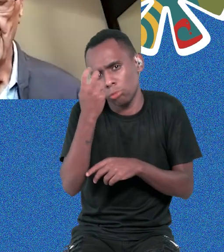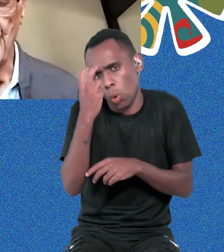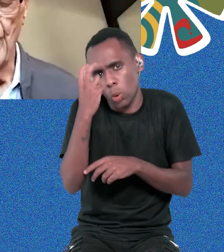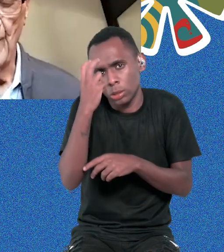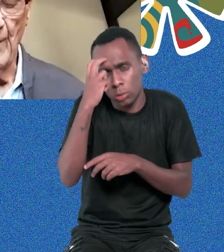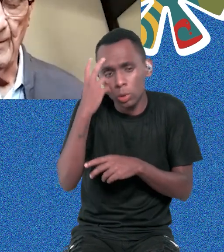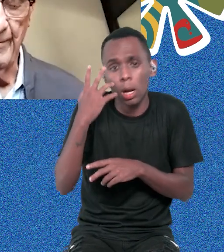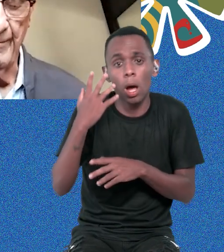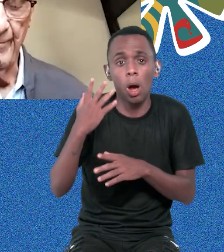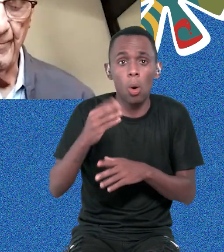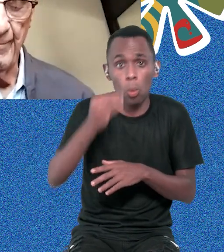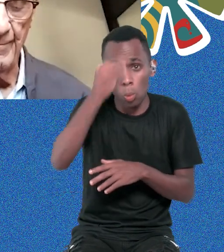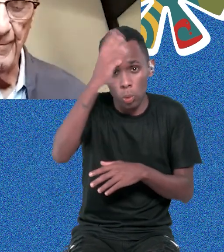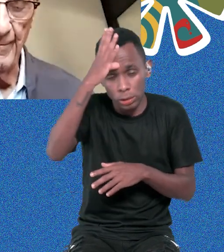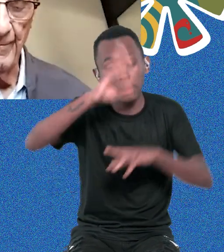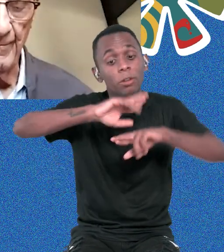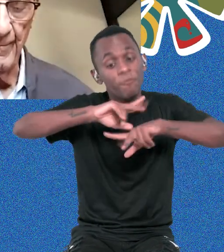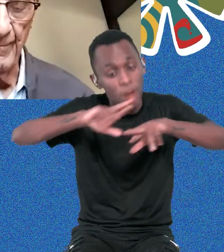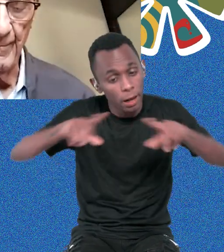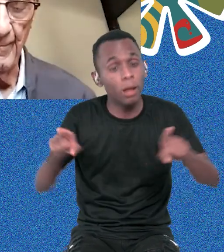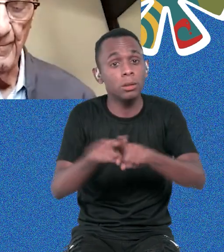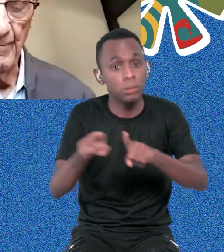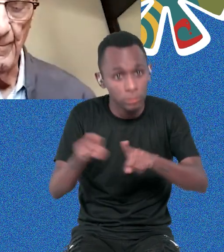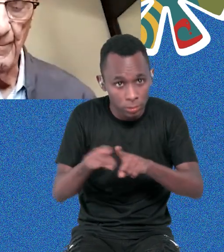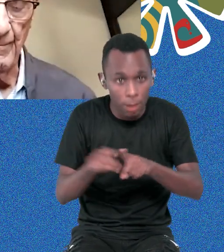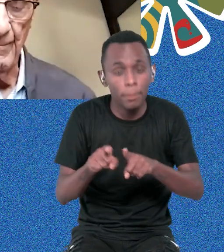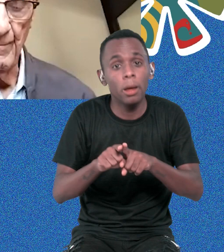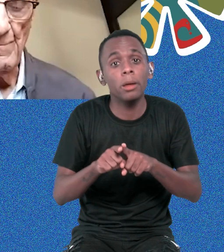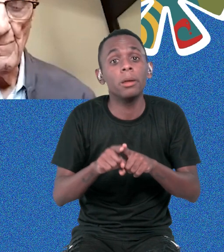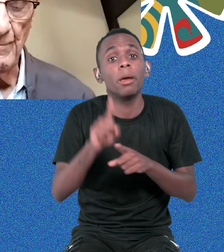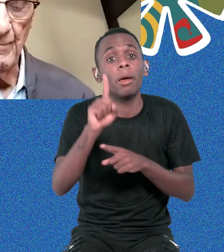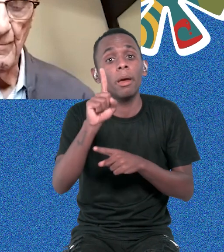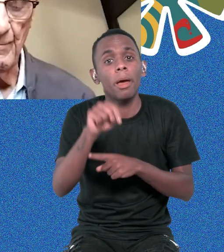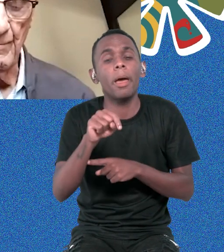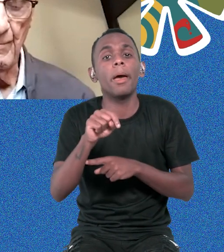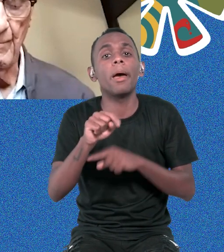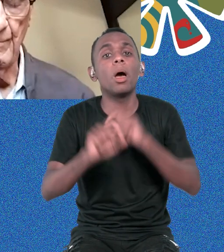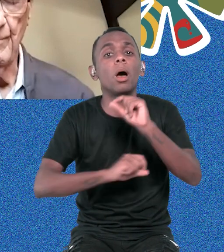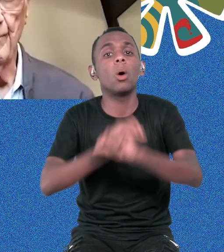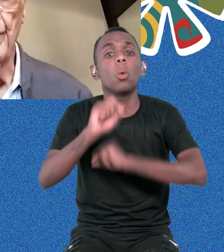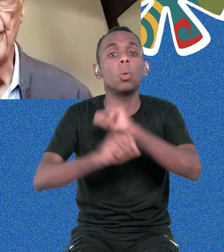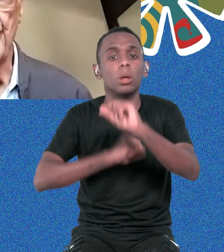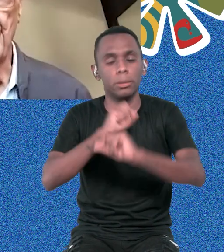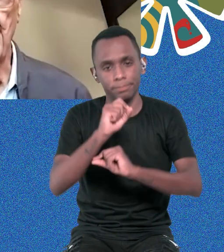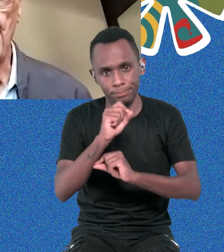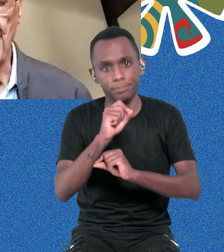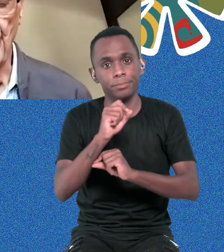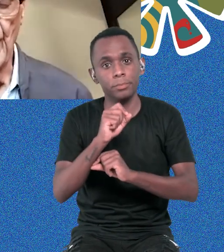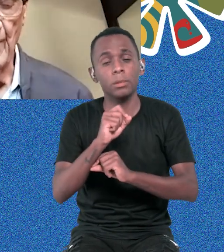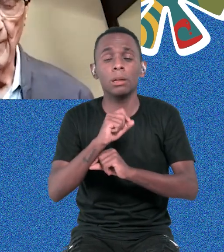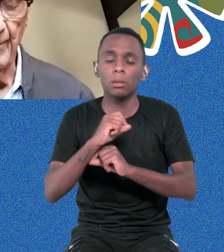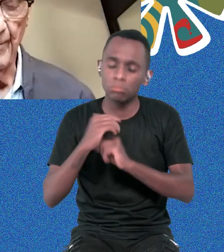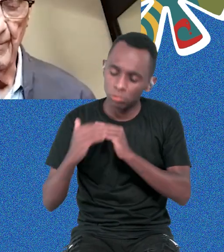conhecimentos e vivências também plurais, que são, de alguma forma,